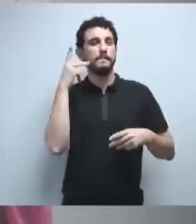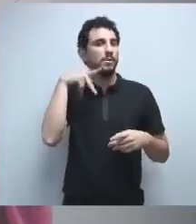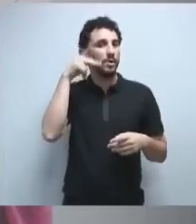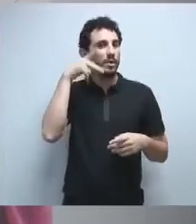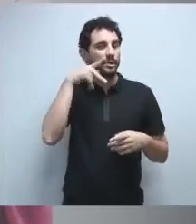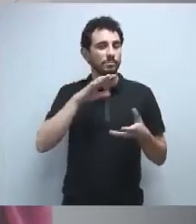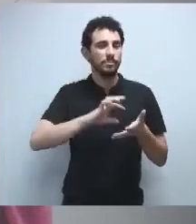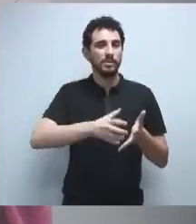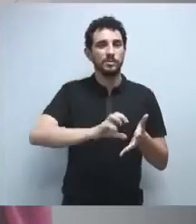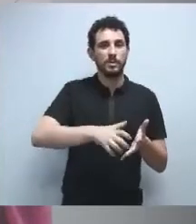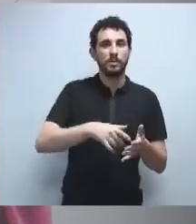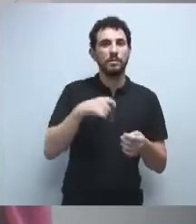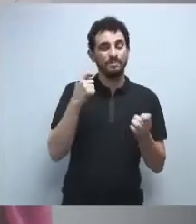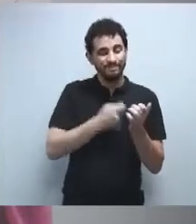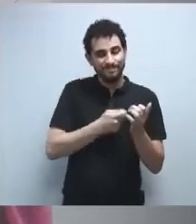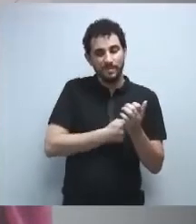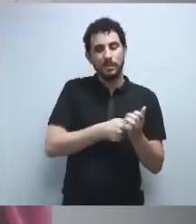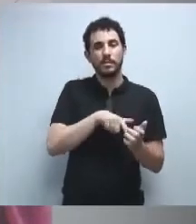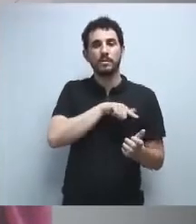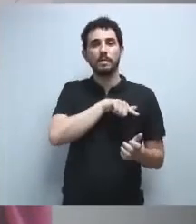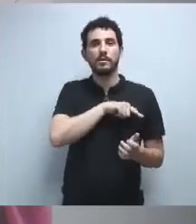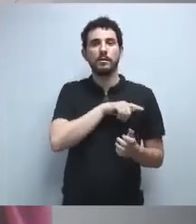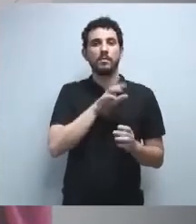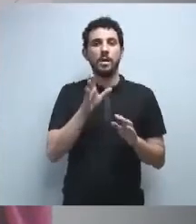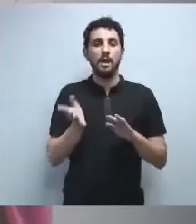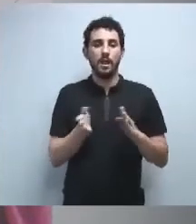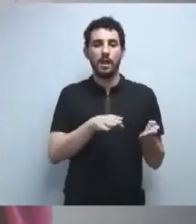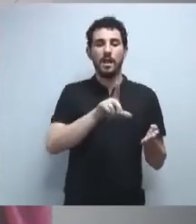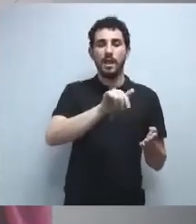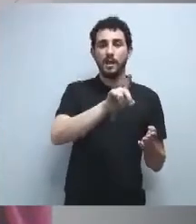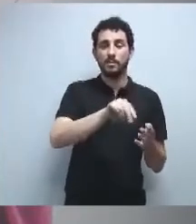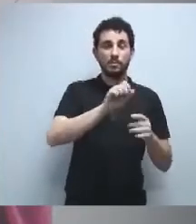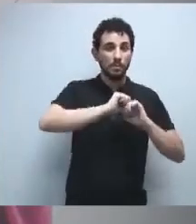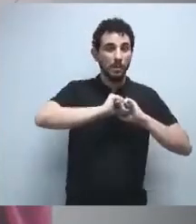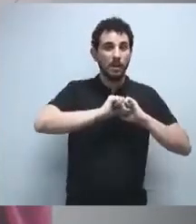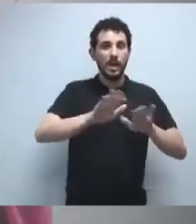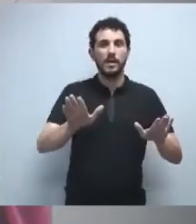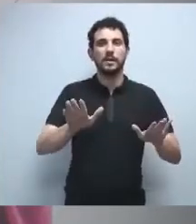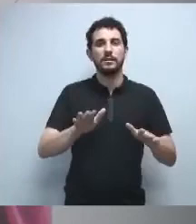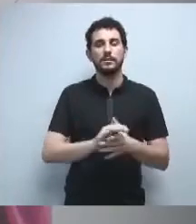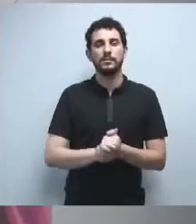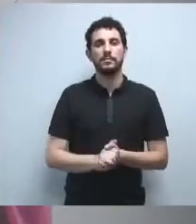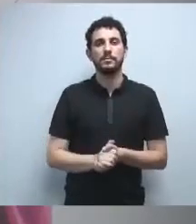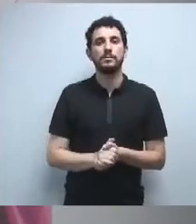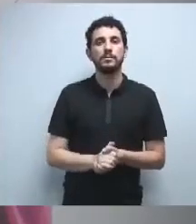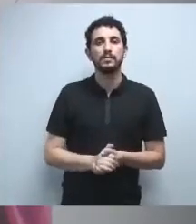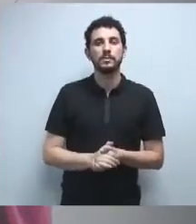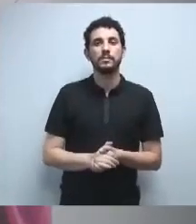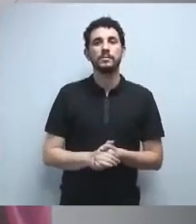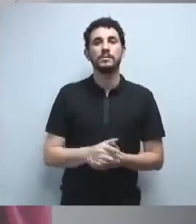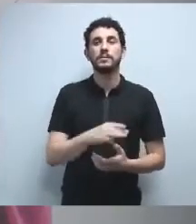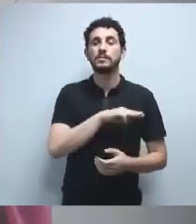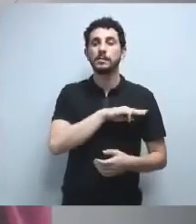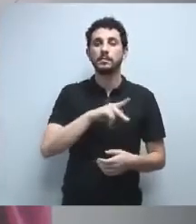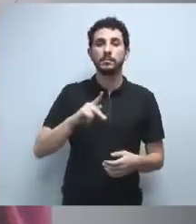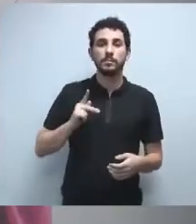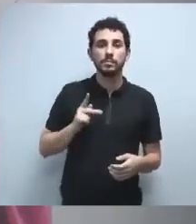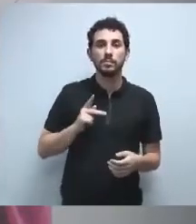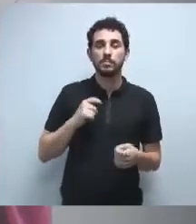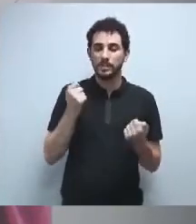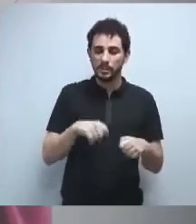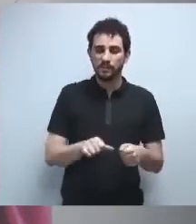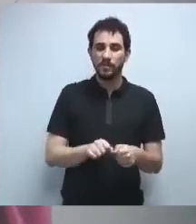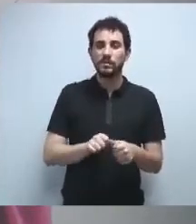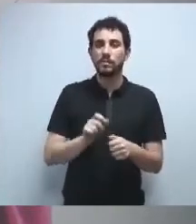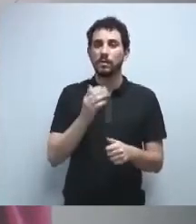atividade político partidária tem que ter um lado muito claro eo ministério público tem que